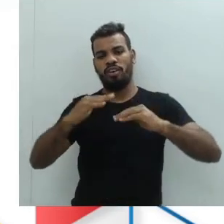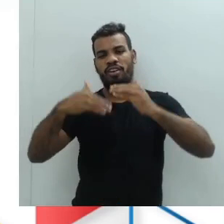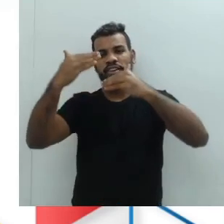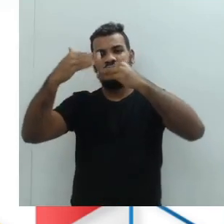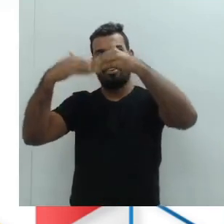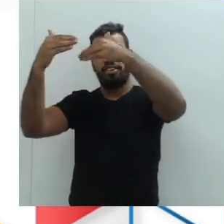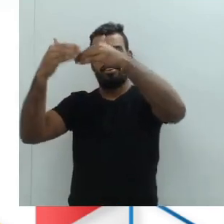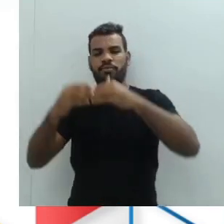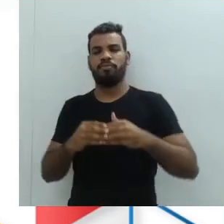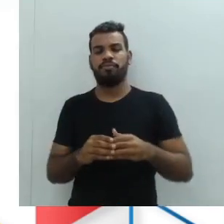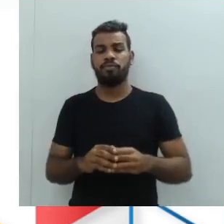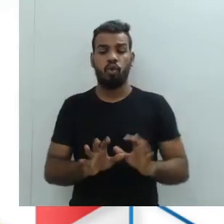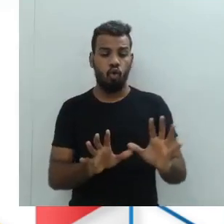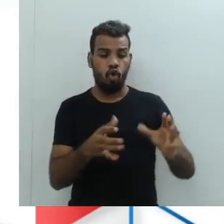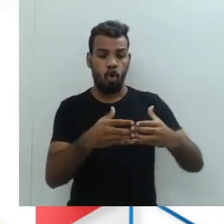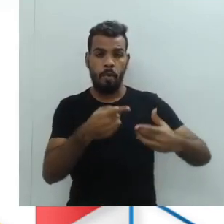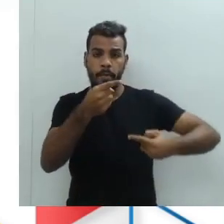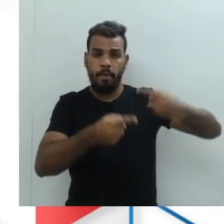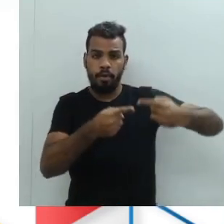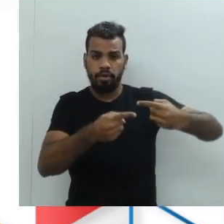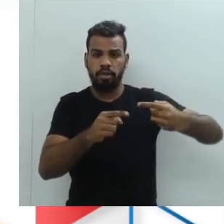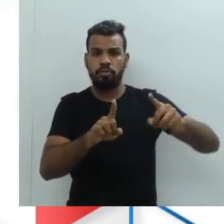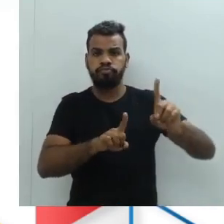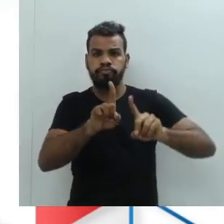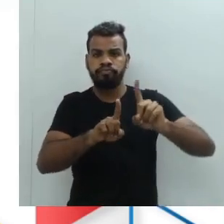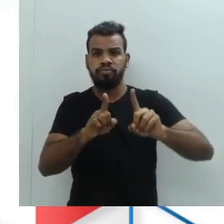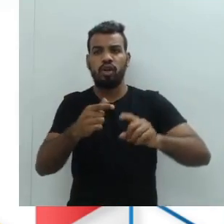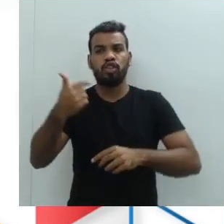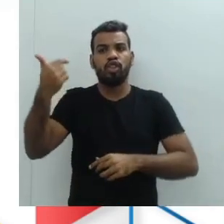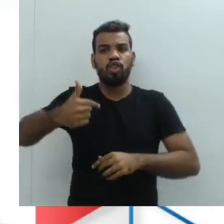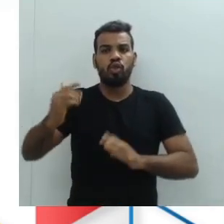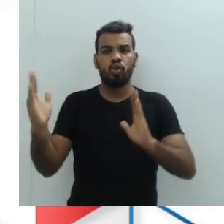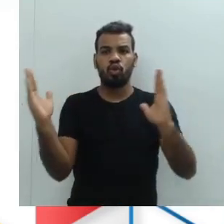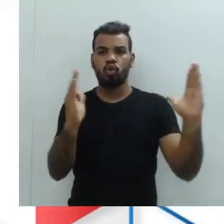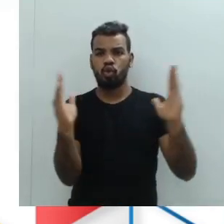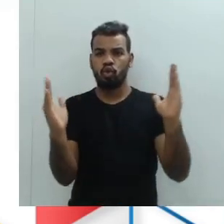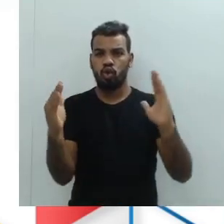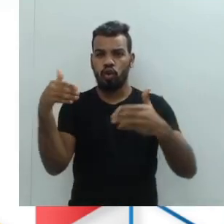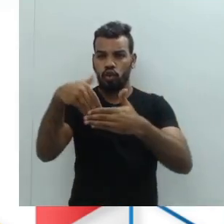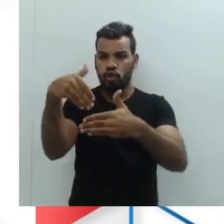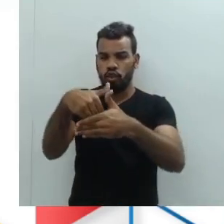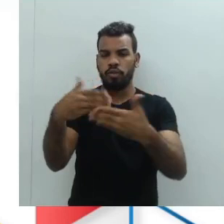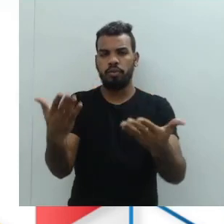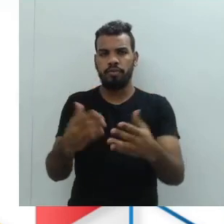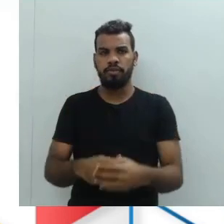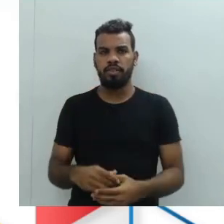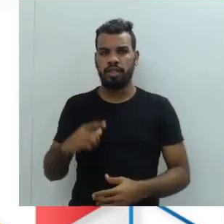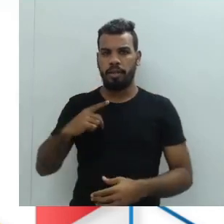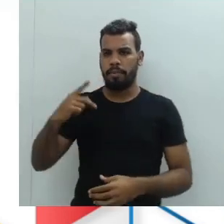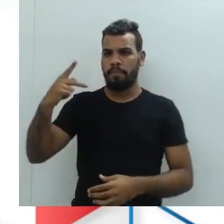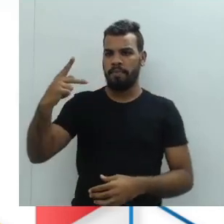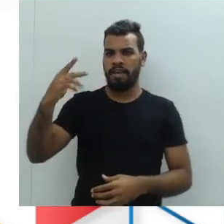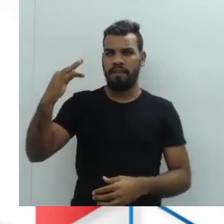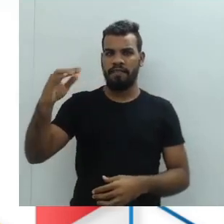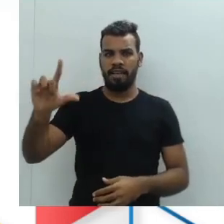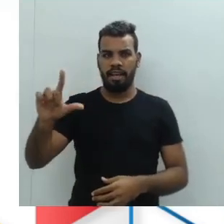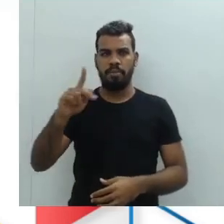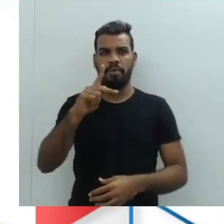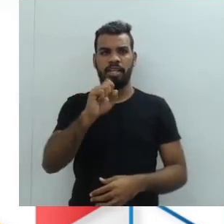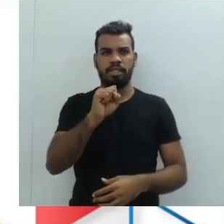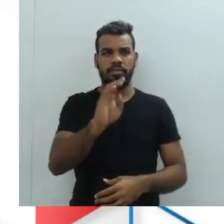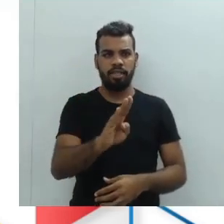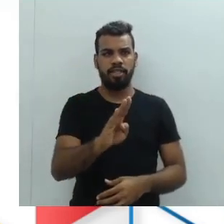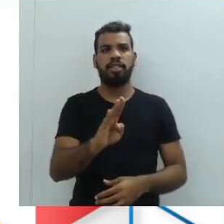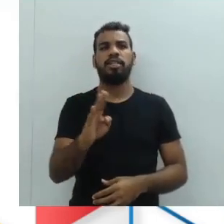os partidos políticos estavam na disputa do segundo turno? Aí ali está respondendo lá, ó, PFL e PSB. Tá vendo?